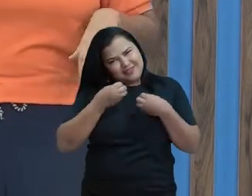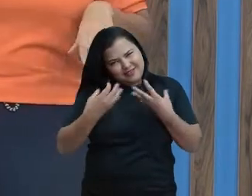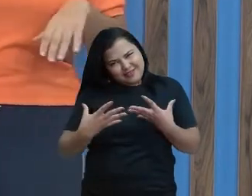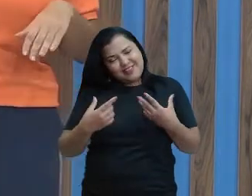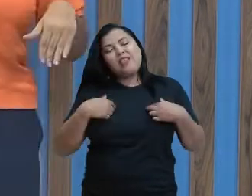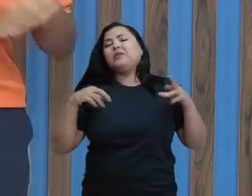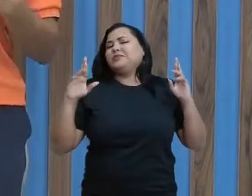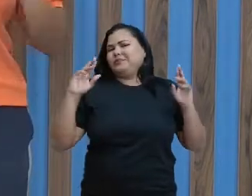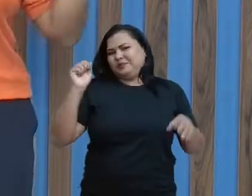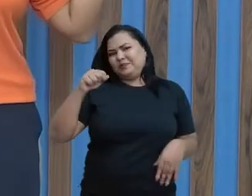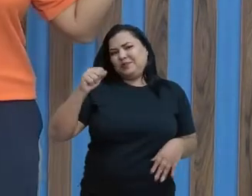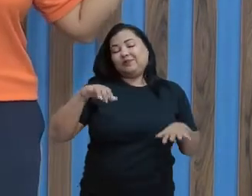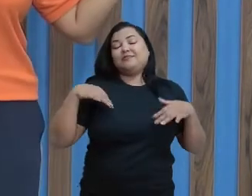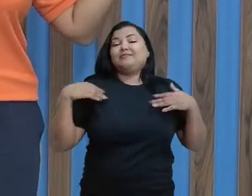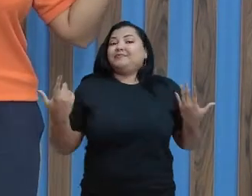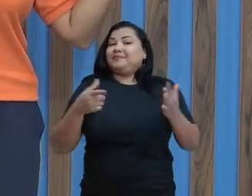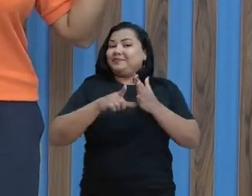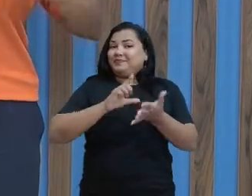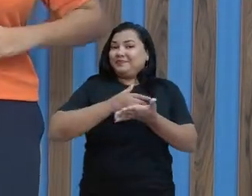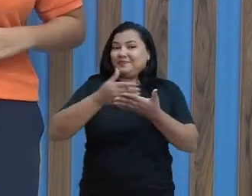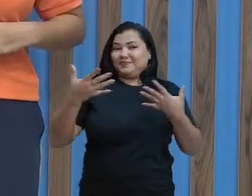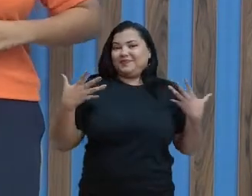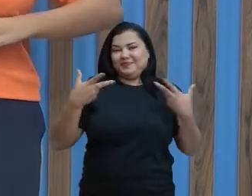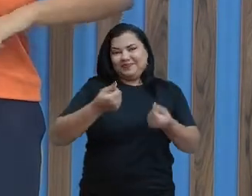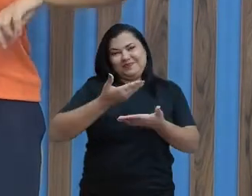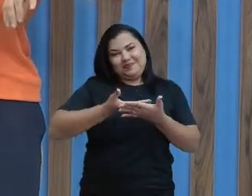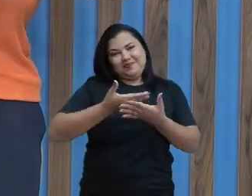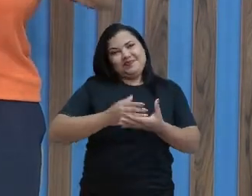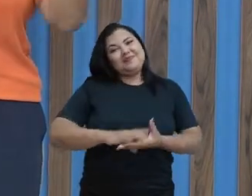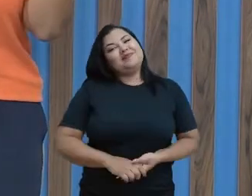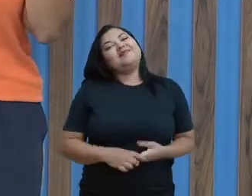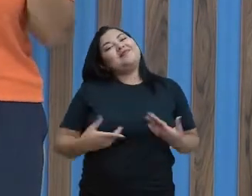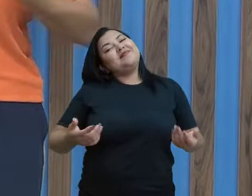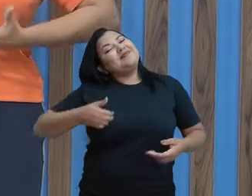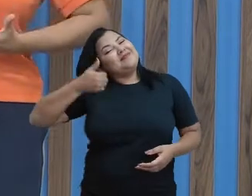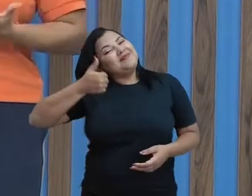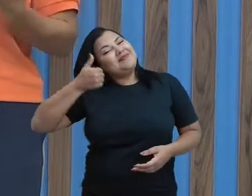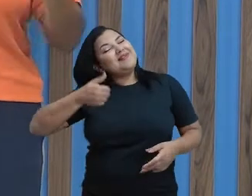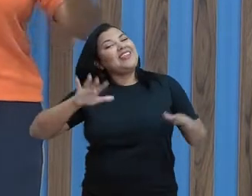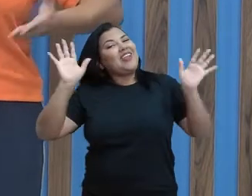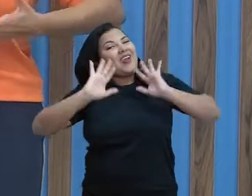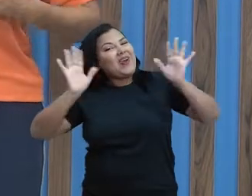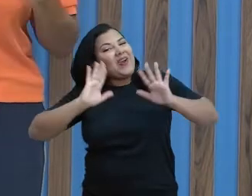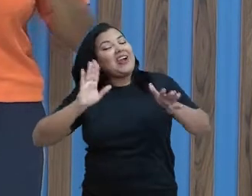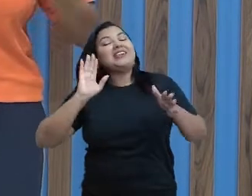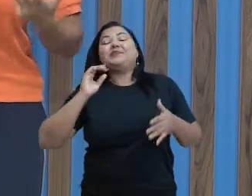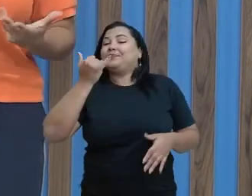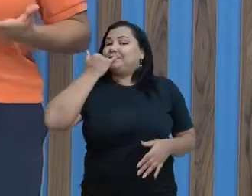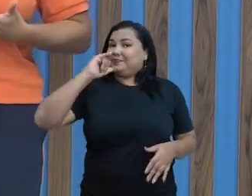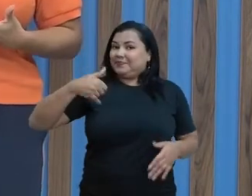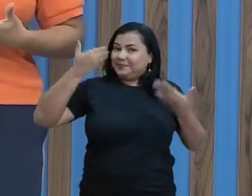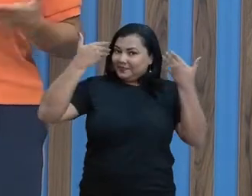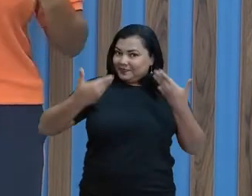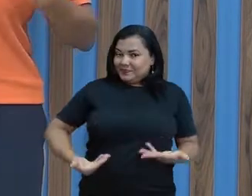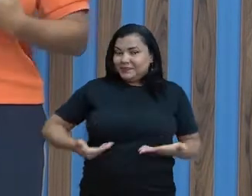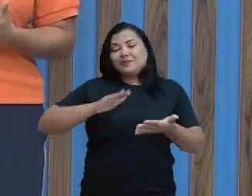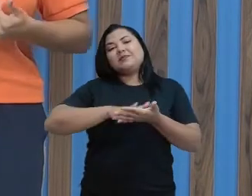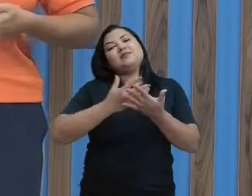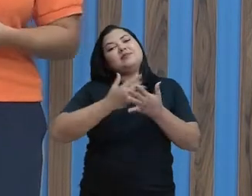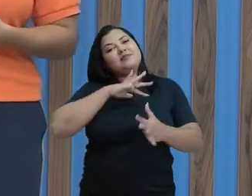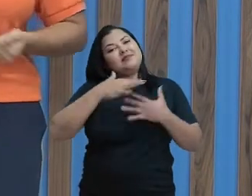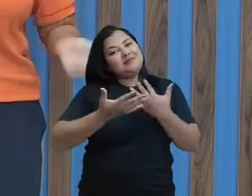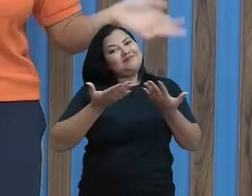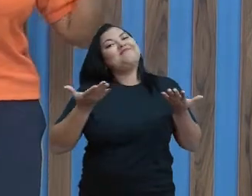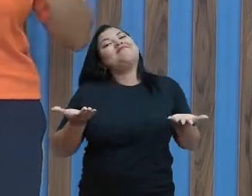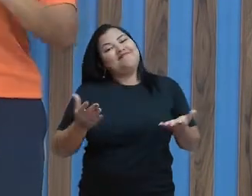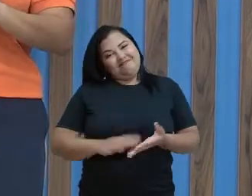de começarmos nossa maravilhosa aula de hoje, vamos primeiro dar um oi para a Jéssica, que fará nossa tradução orientada para